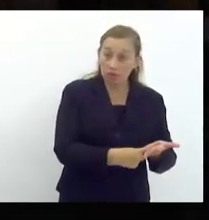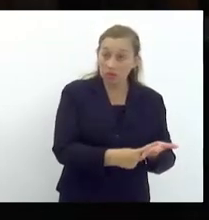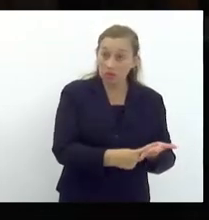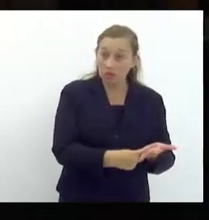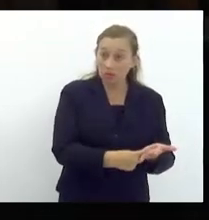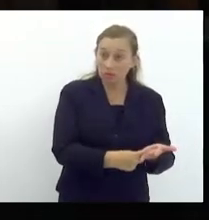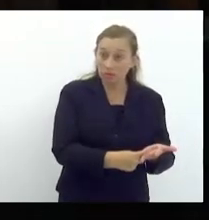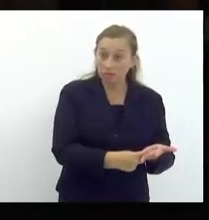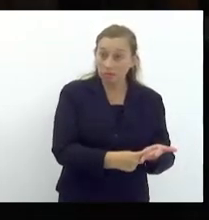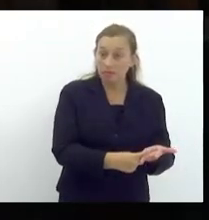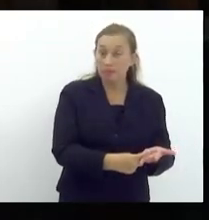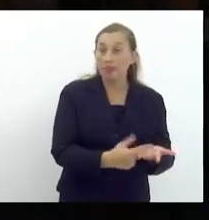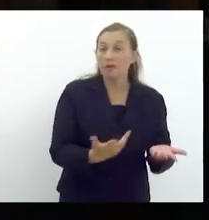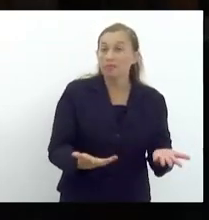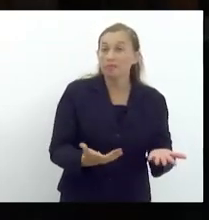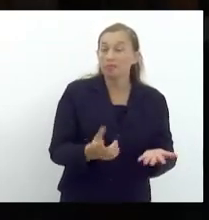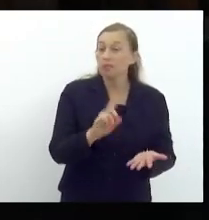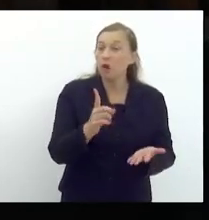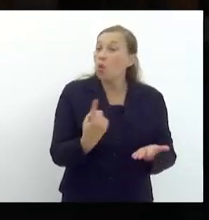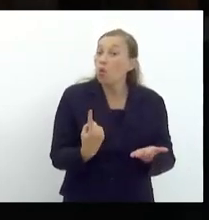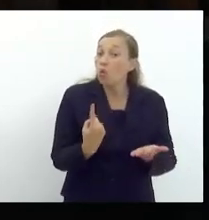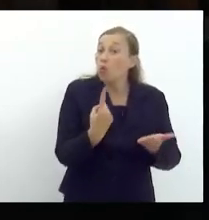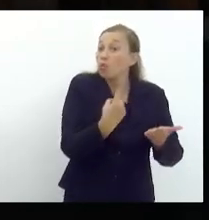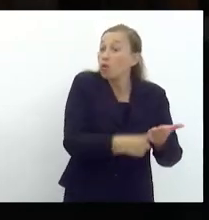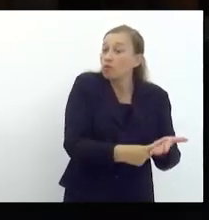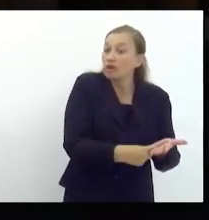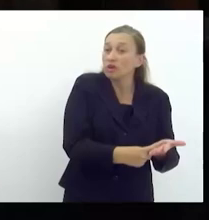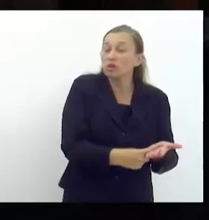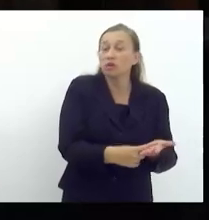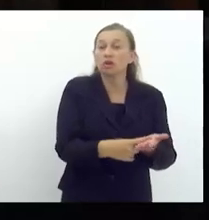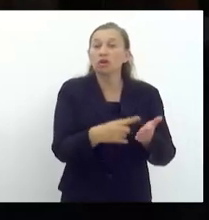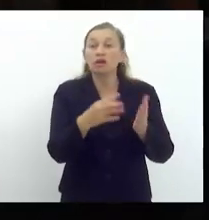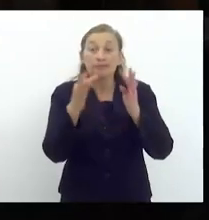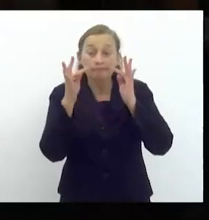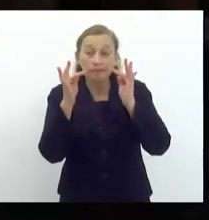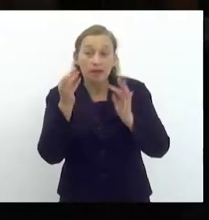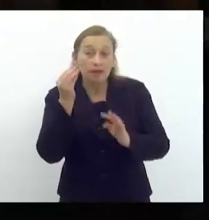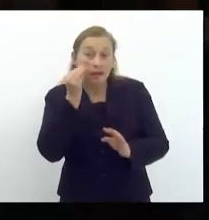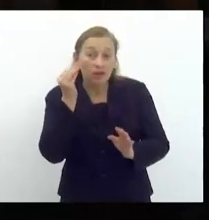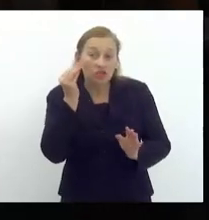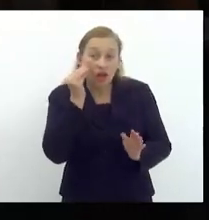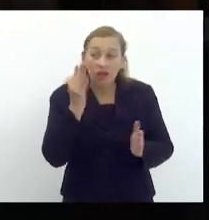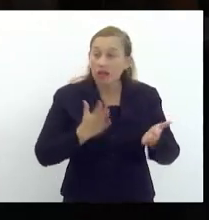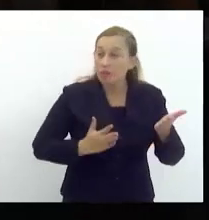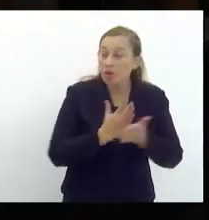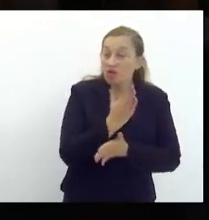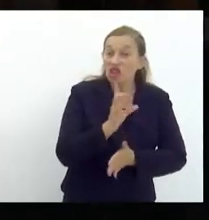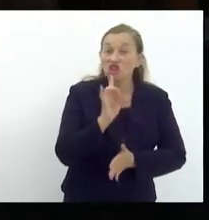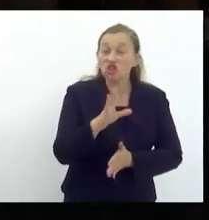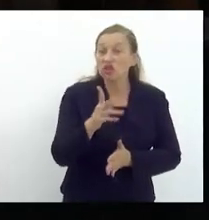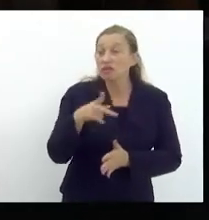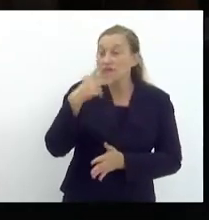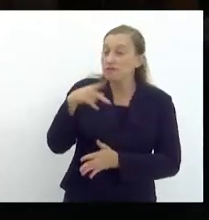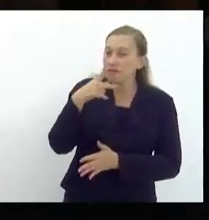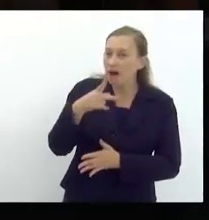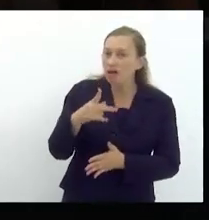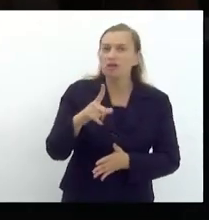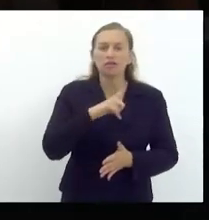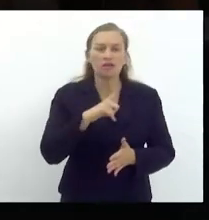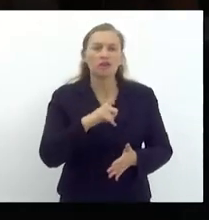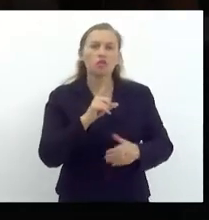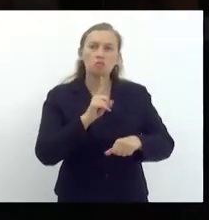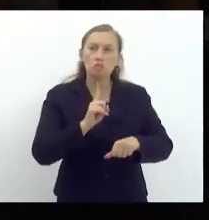e enfim não foi um compromisso atestado aprovado né compromisso de bom que a gente já teve aqui algum